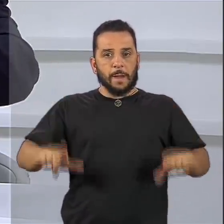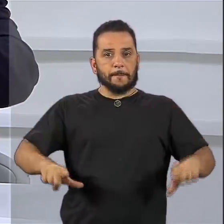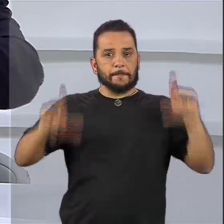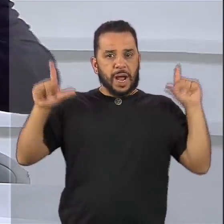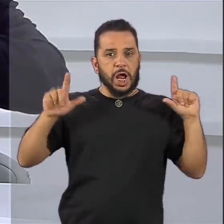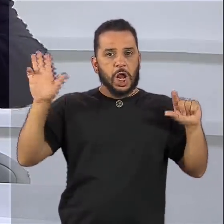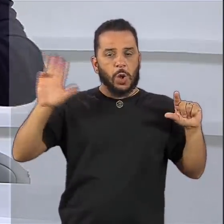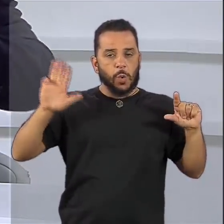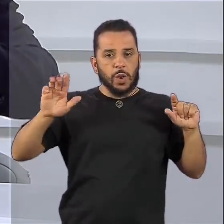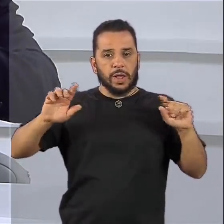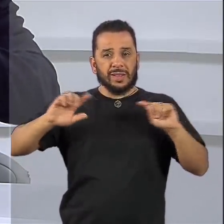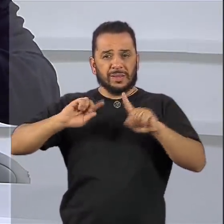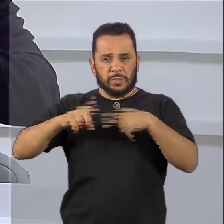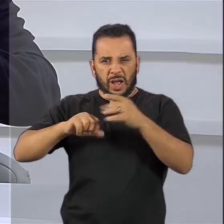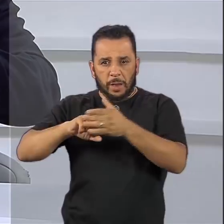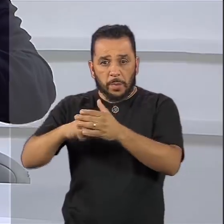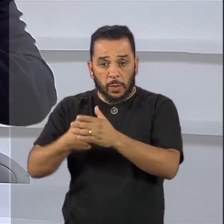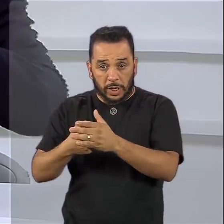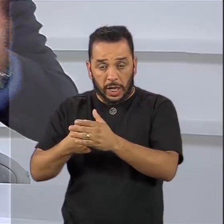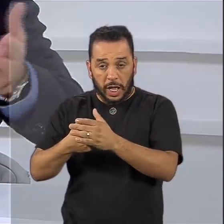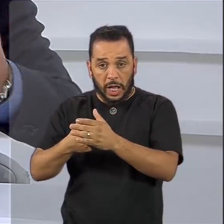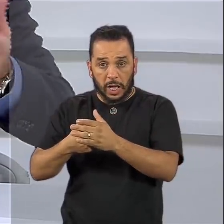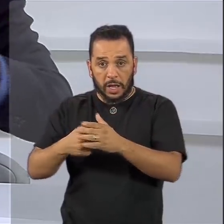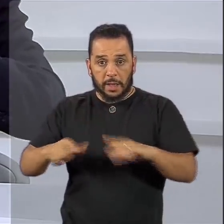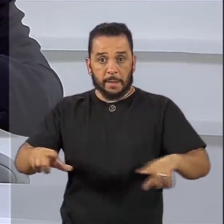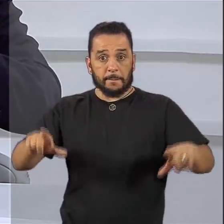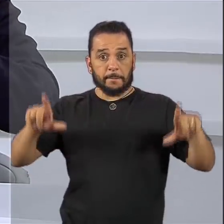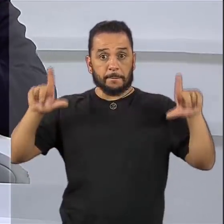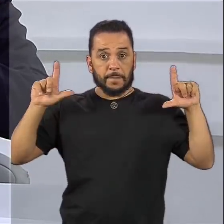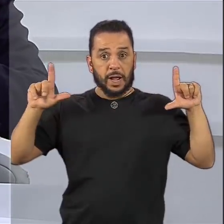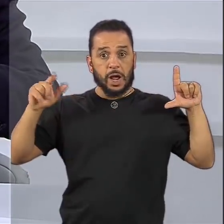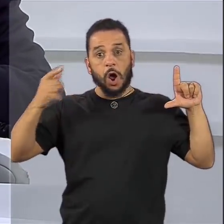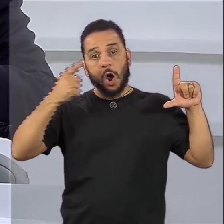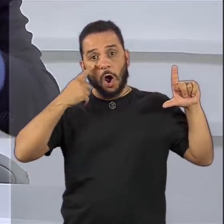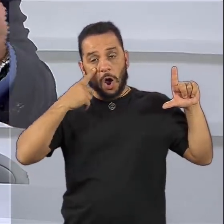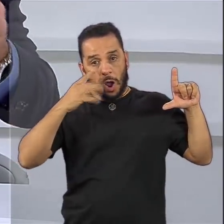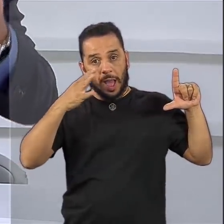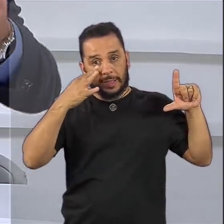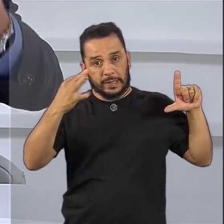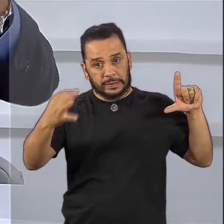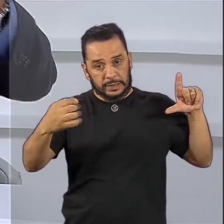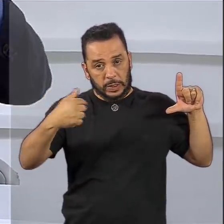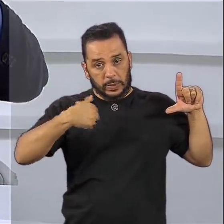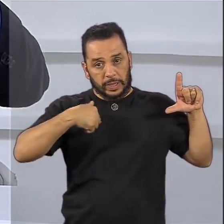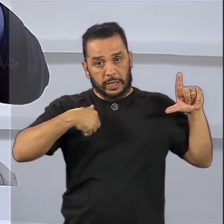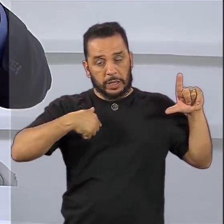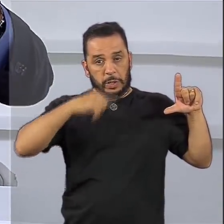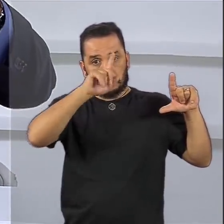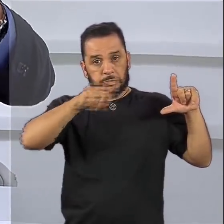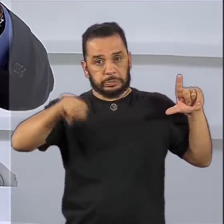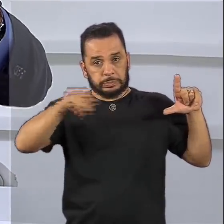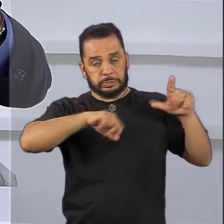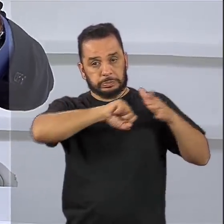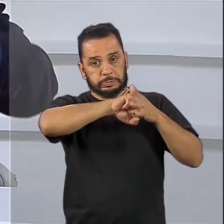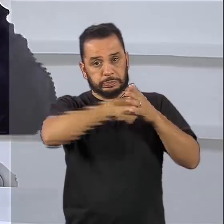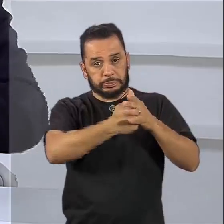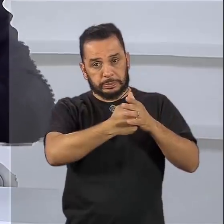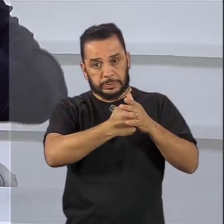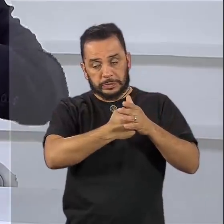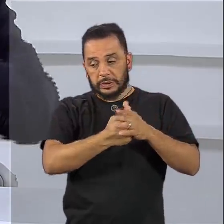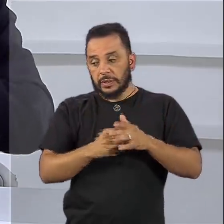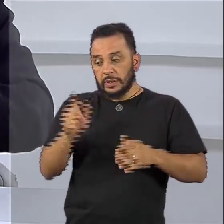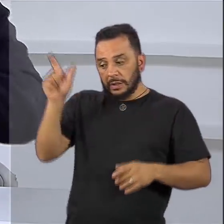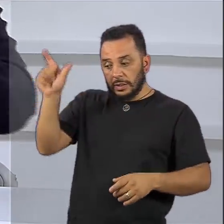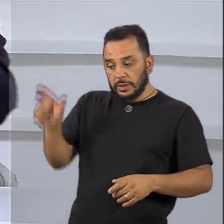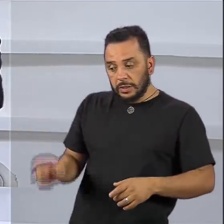inércia, transferir esse prestígio. Já houve uma série de pesquisas que mostravam que se um candidato for claramente identificado como o candidato do Lula, uma